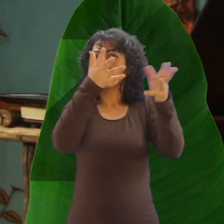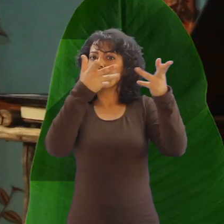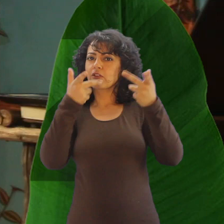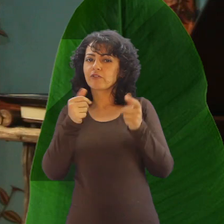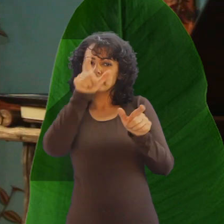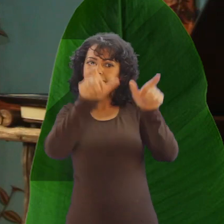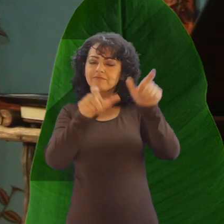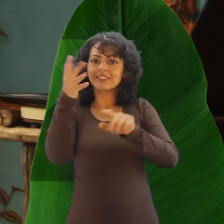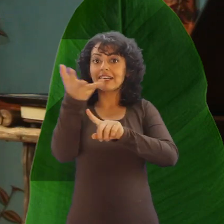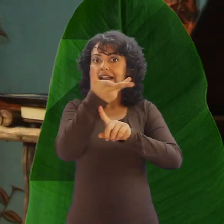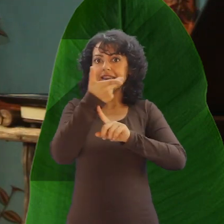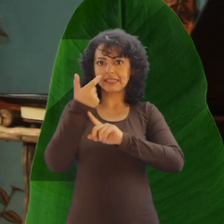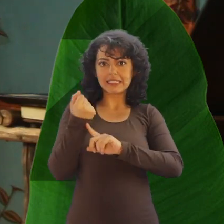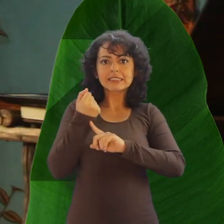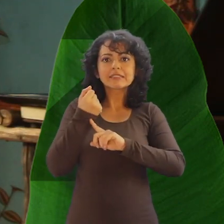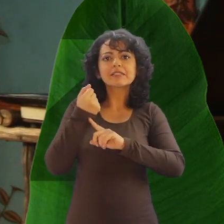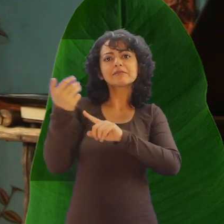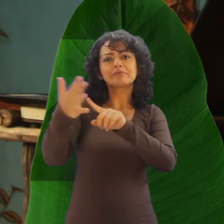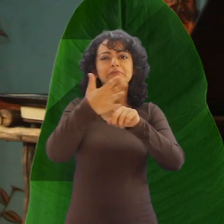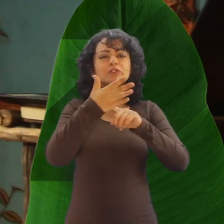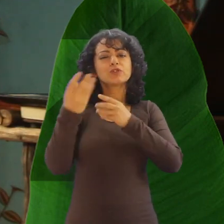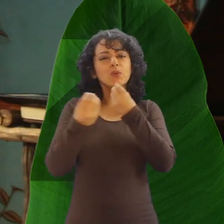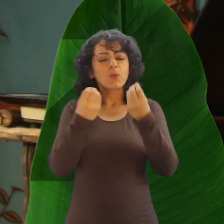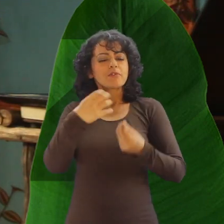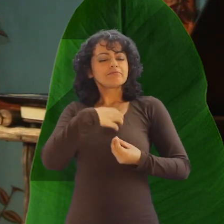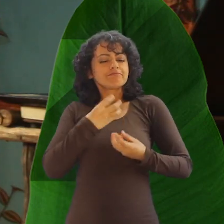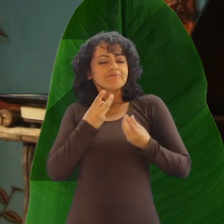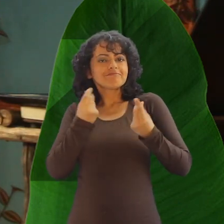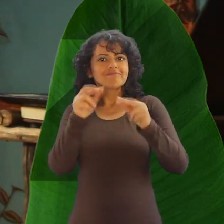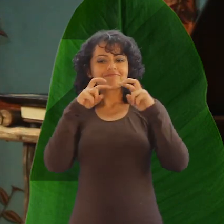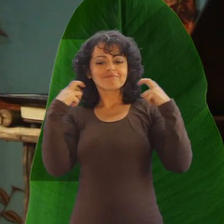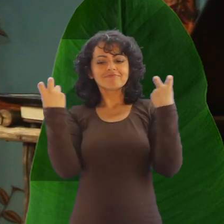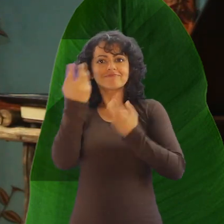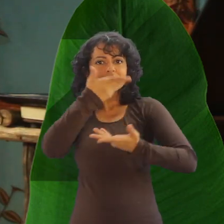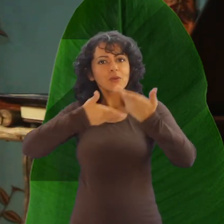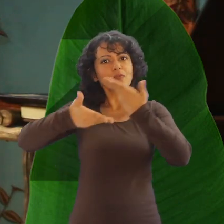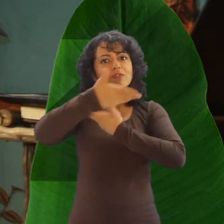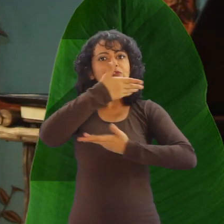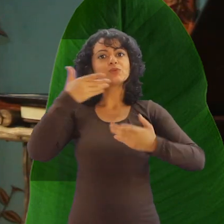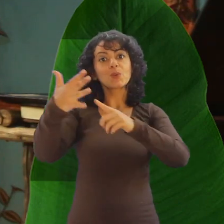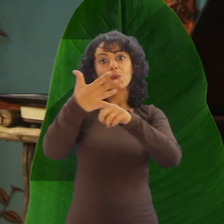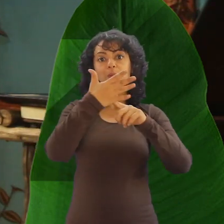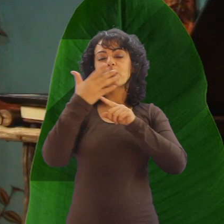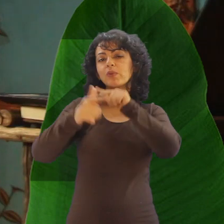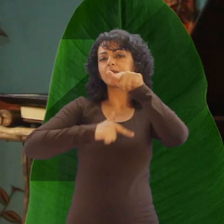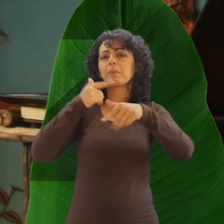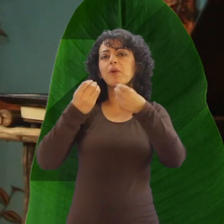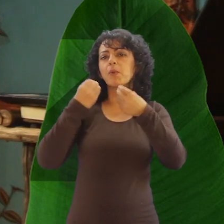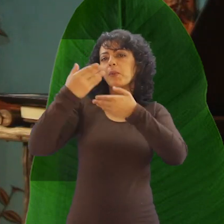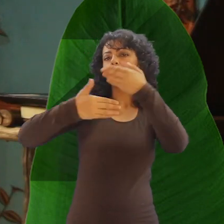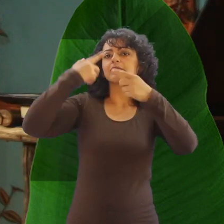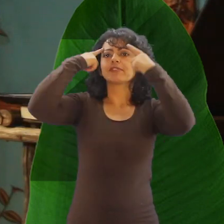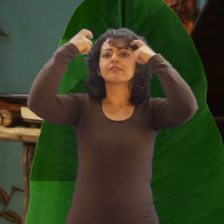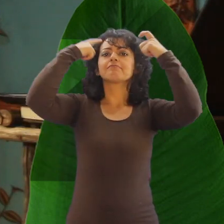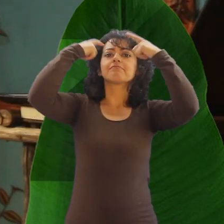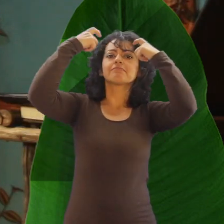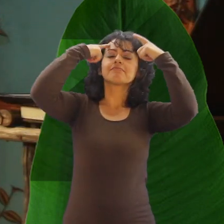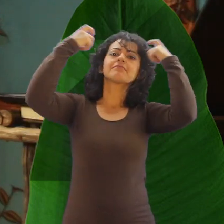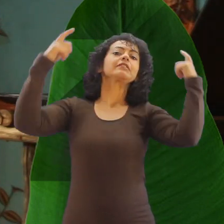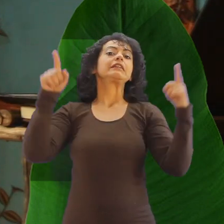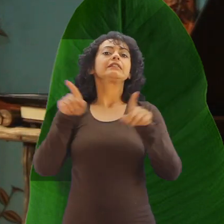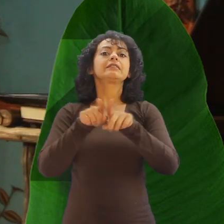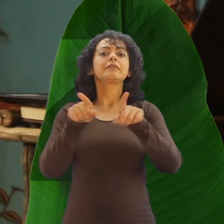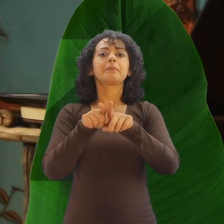com artistas que trouxeram as suas sensibilidades para a roda. Apresentaram seus trabalhos, seus processos